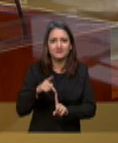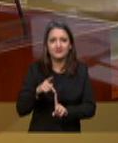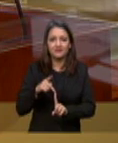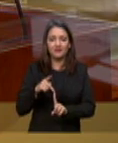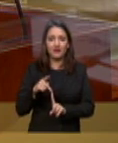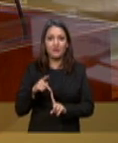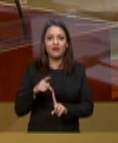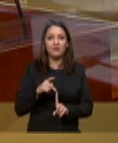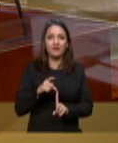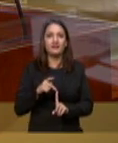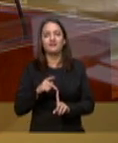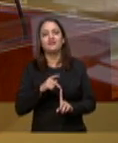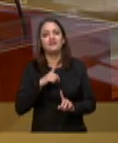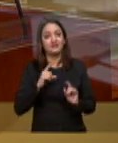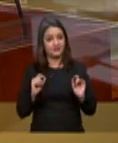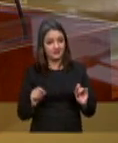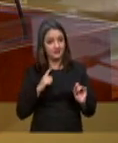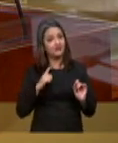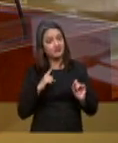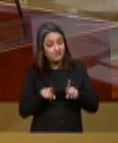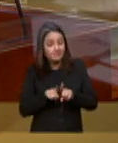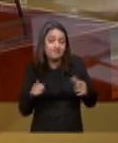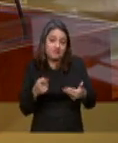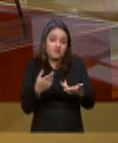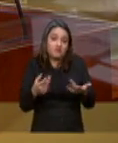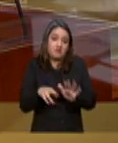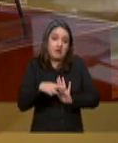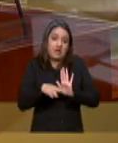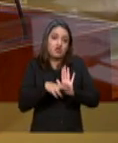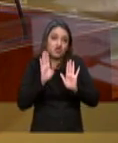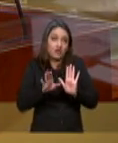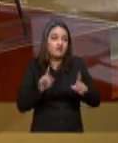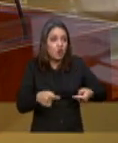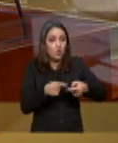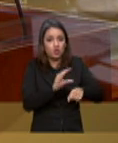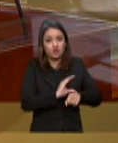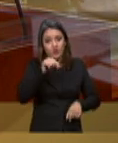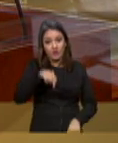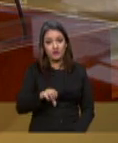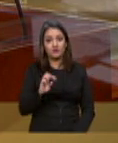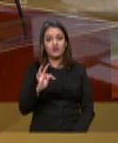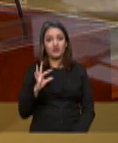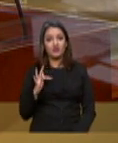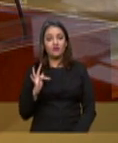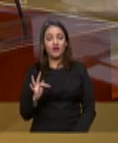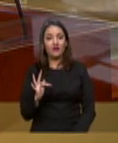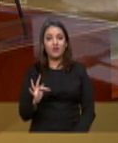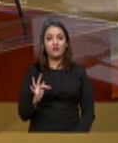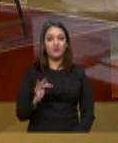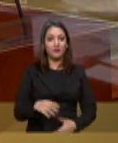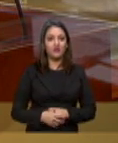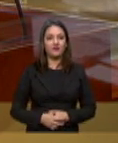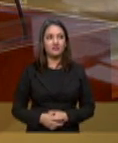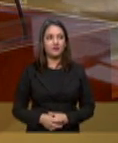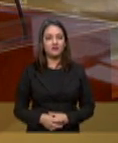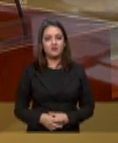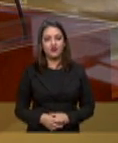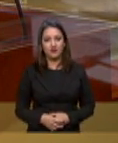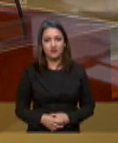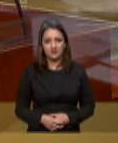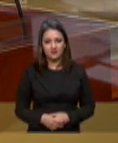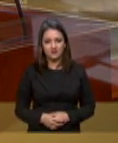contribuições previdenciárias, um tratamento legal que já foi declarado constitucional por essa Corte pelo menos duas vezes. No entanto,